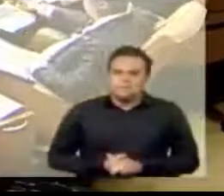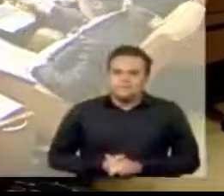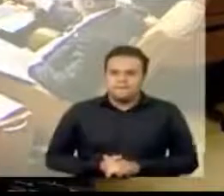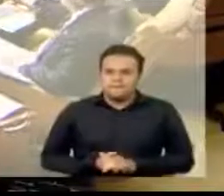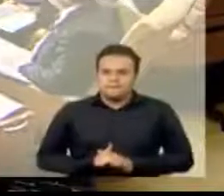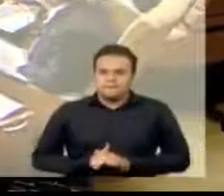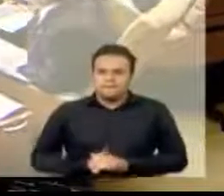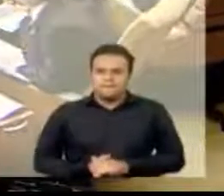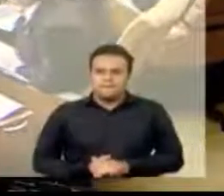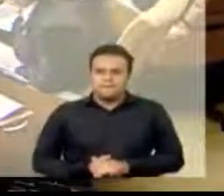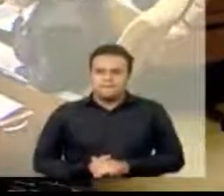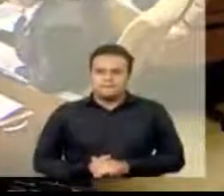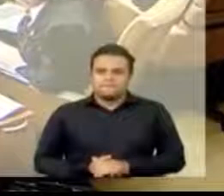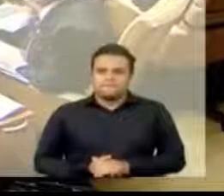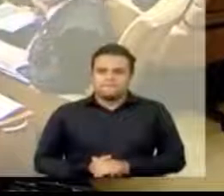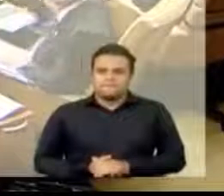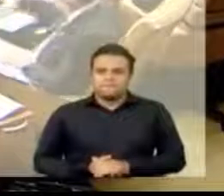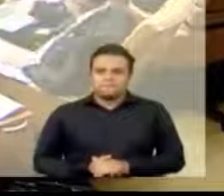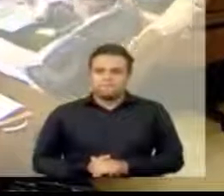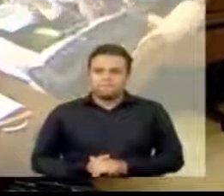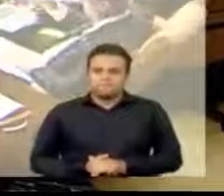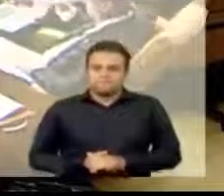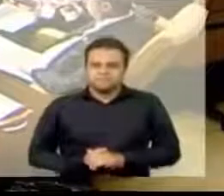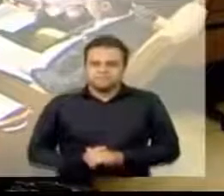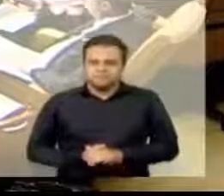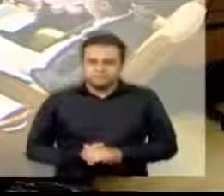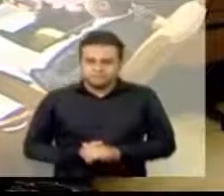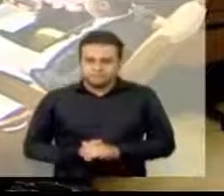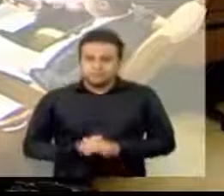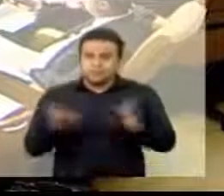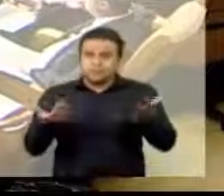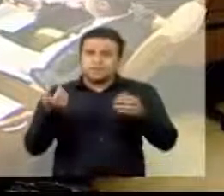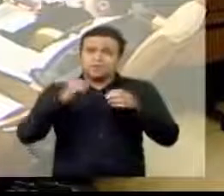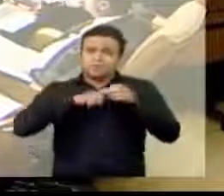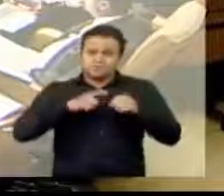Tribunal e eu gostaria que vamos voltar, por favor. Presidente, mas então eu dizia...